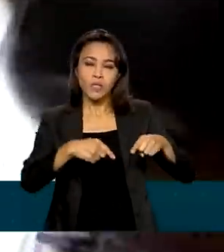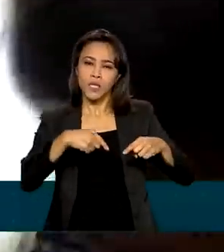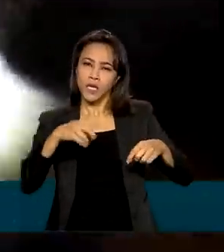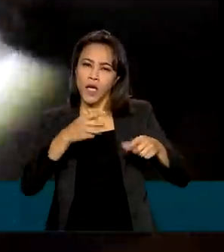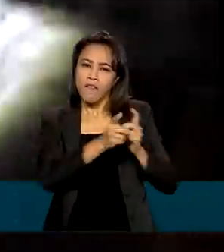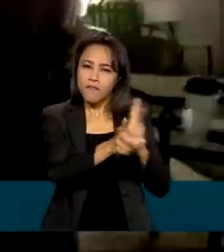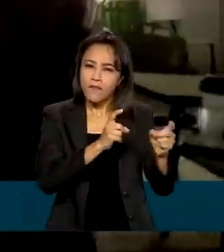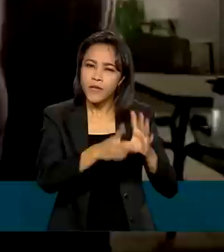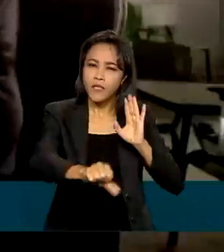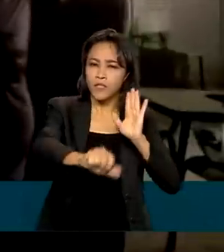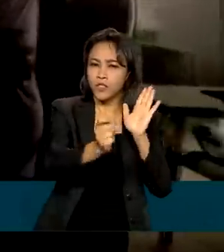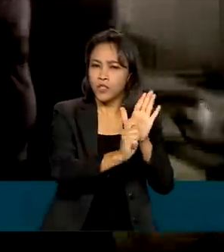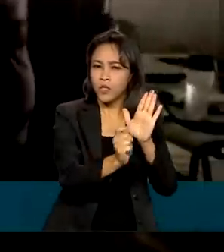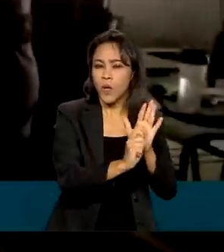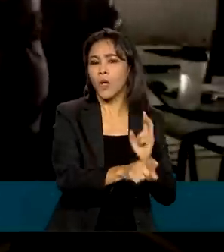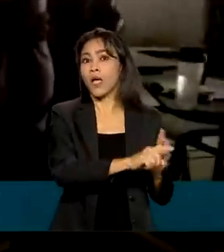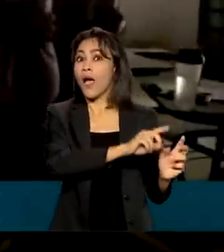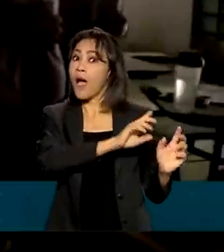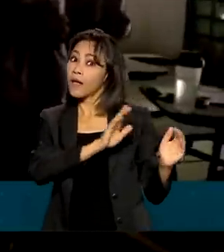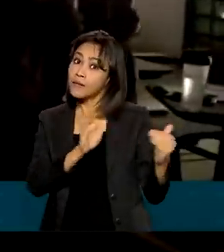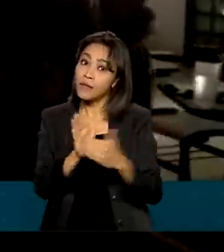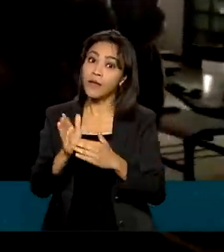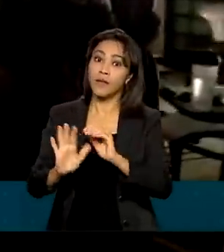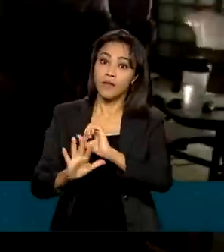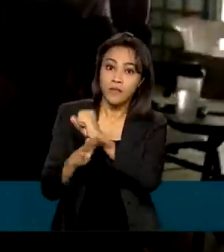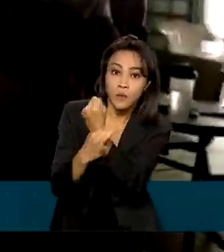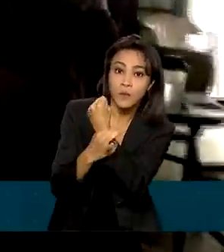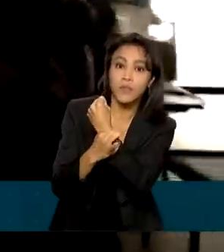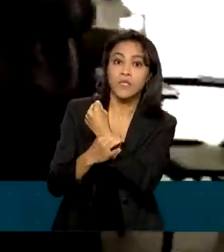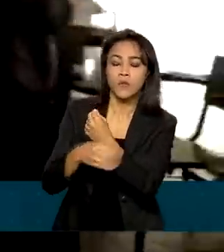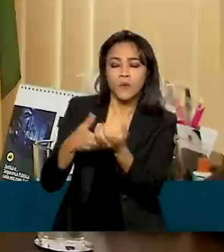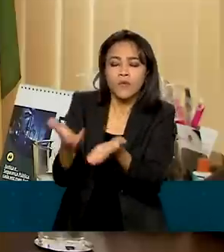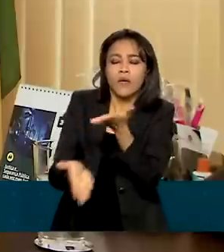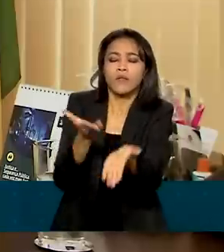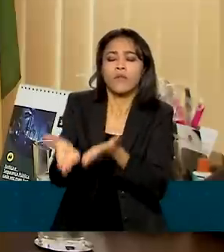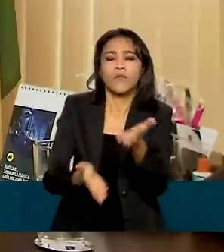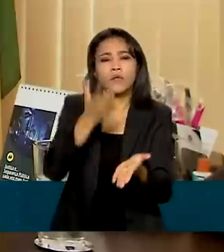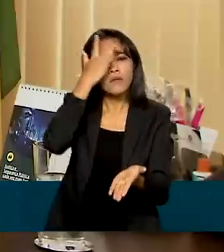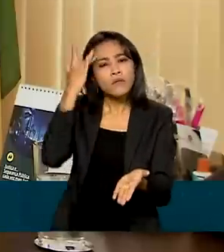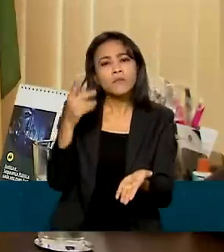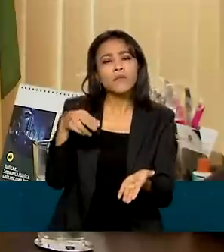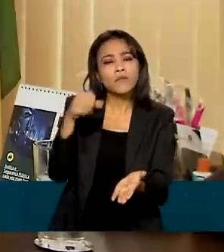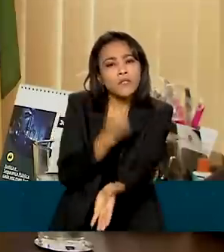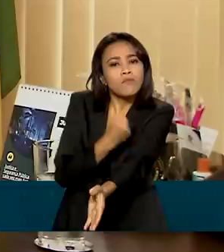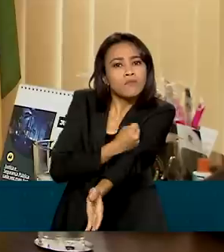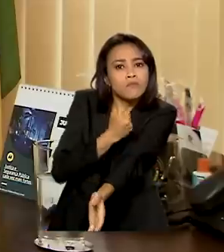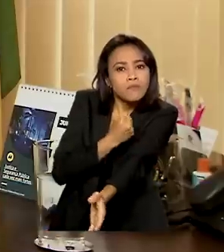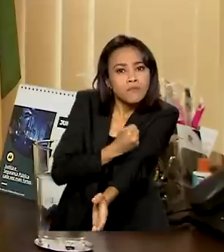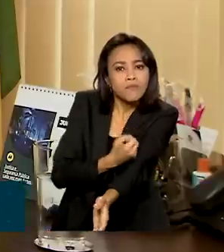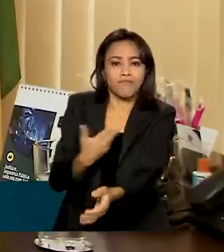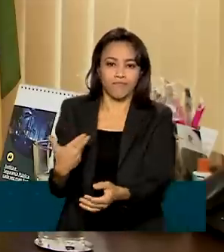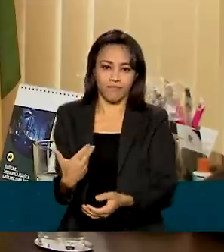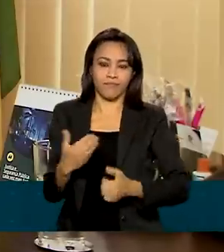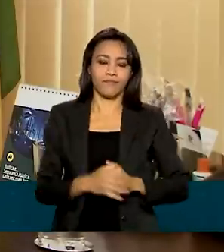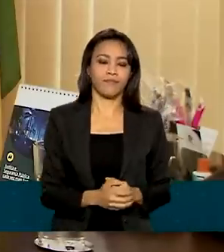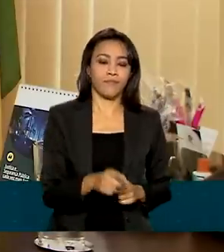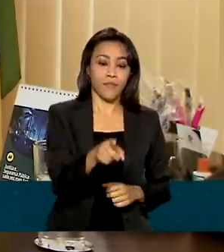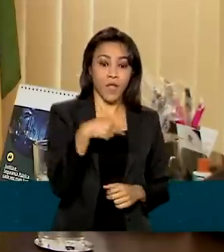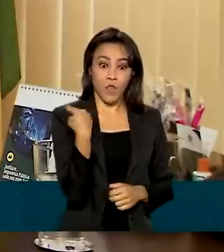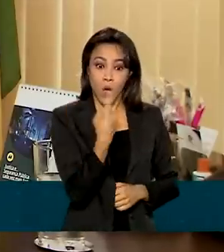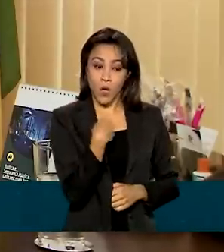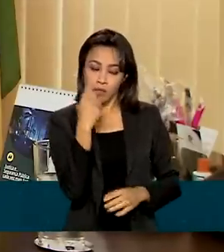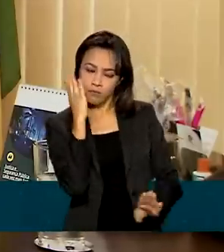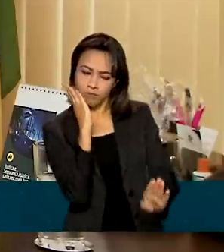até a garantia de um tratamento humanizado aos dependentes Nós também fazemos a identificação de novas